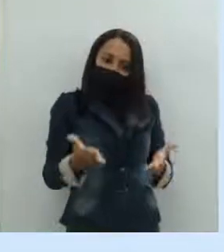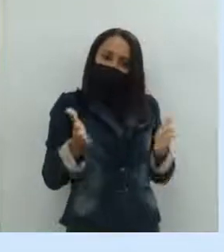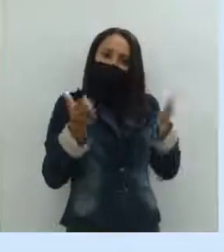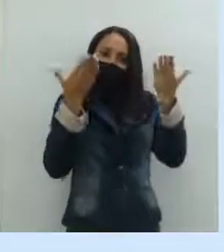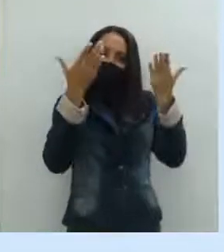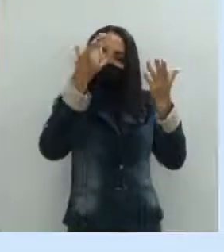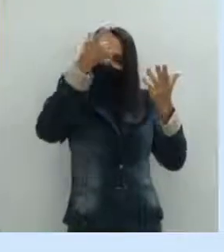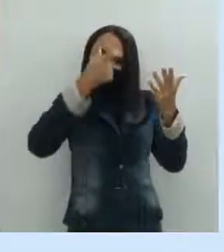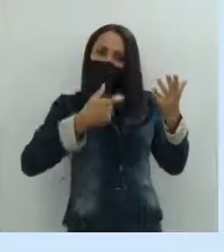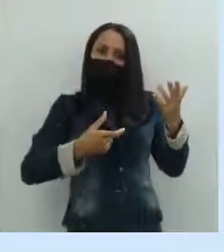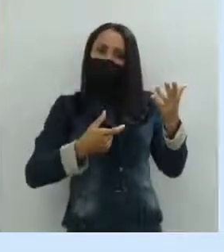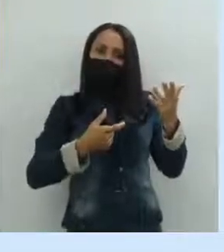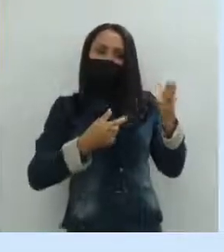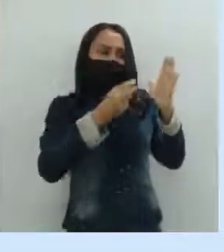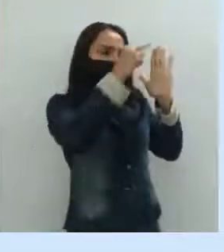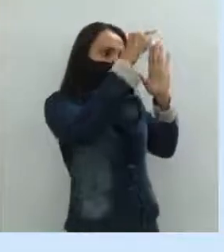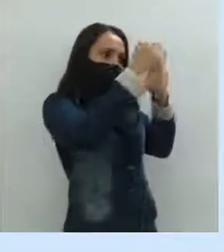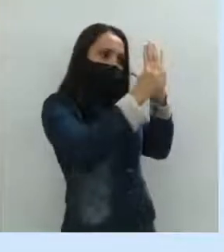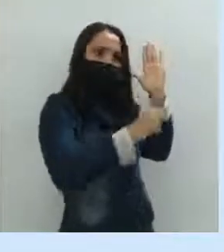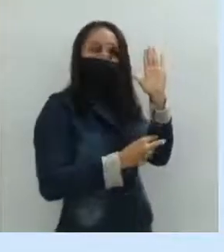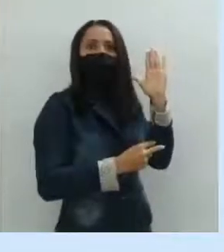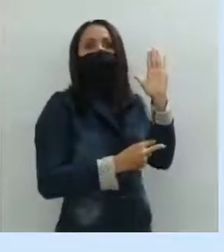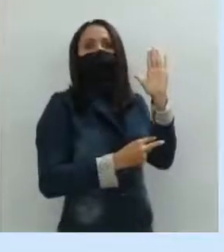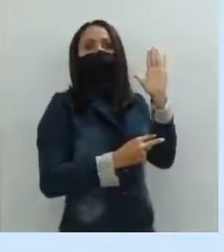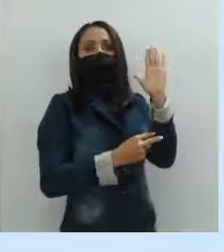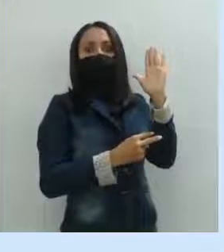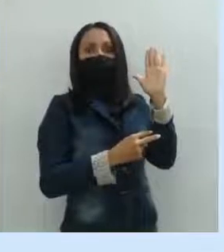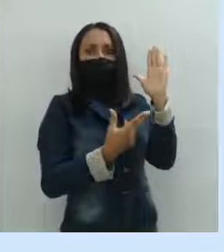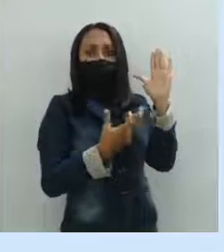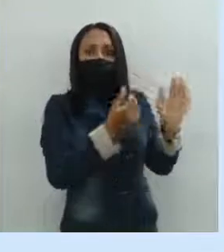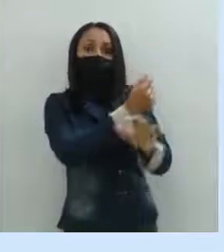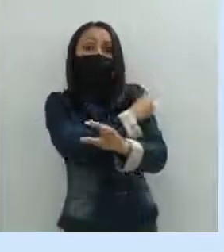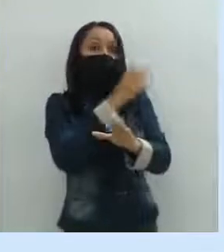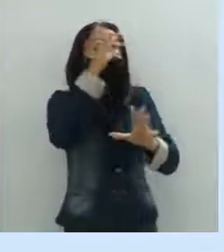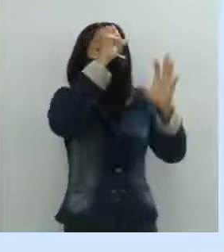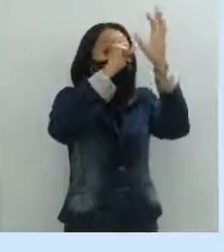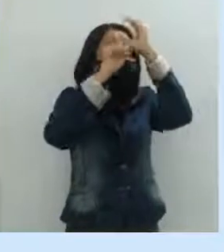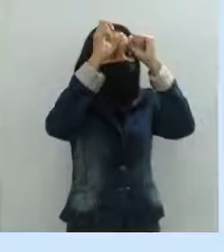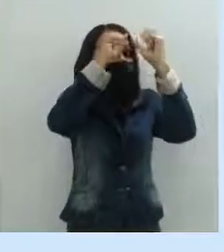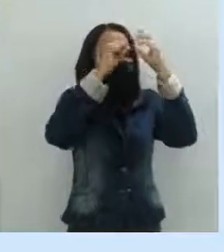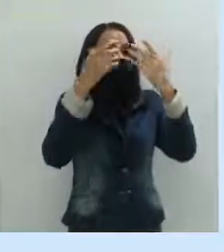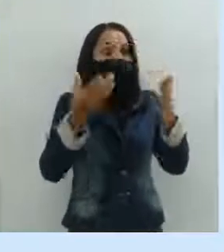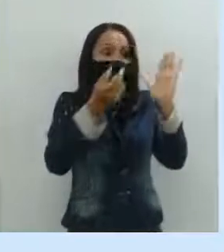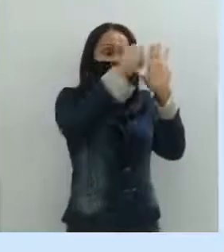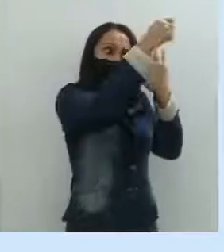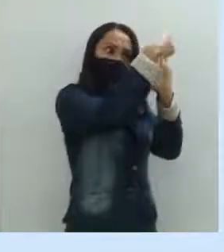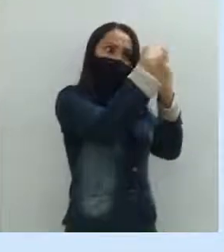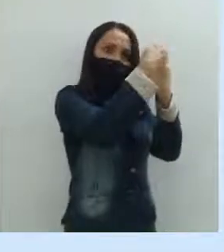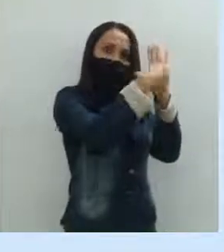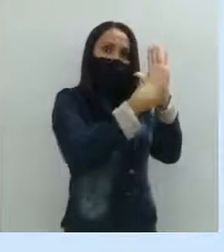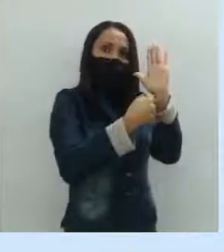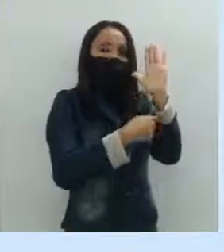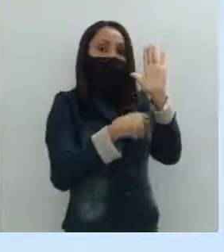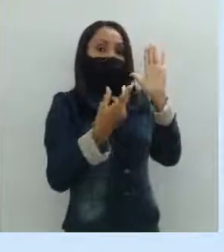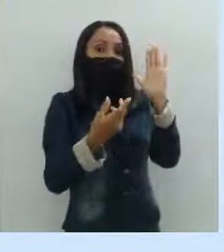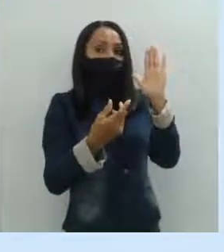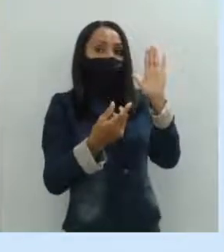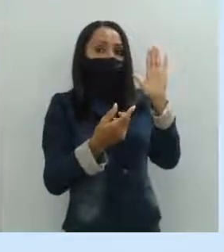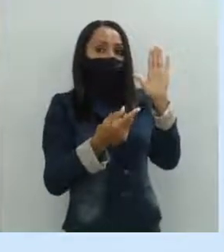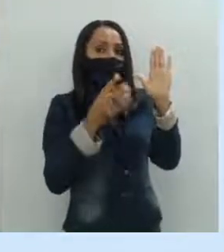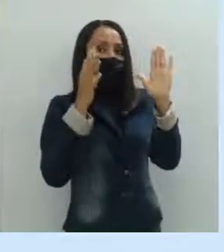estudante, o leitor, o estudante, para aprender a escrever a notícia. E o leitor para ter